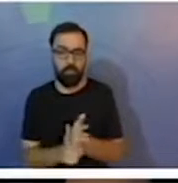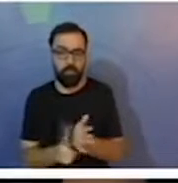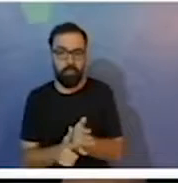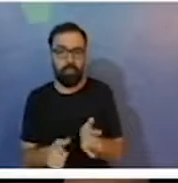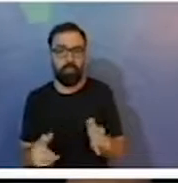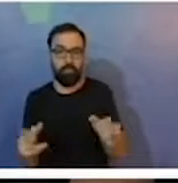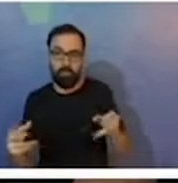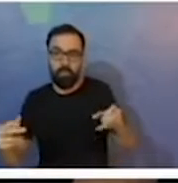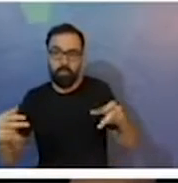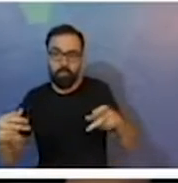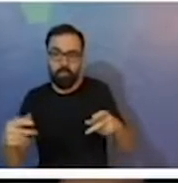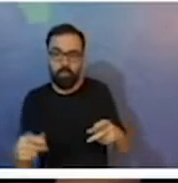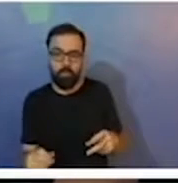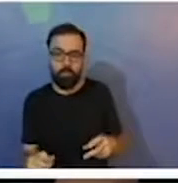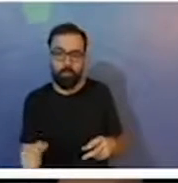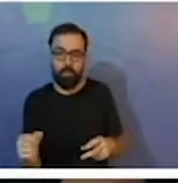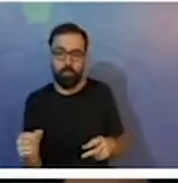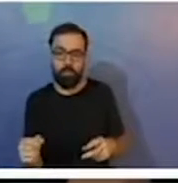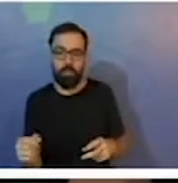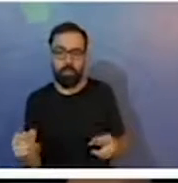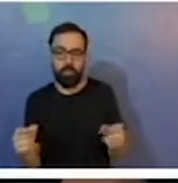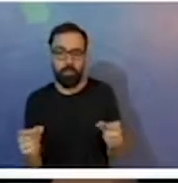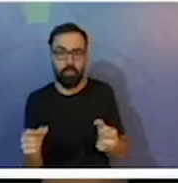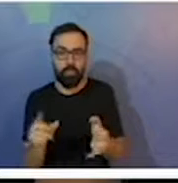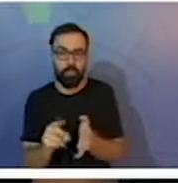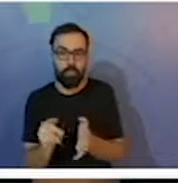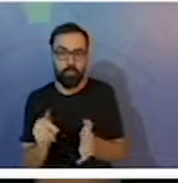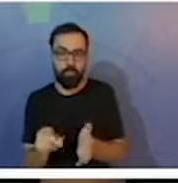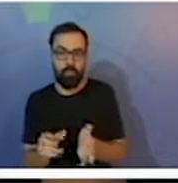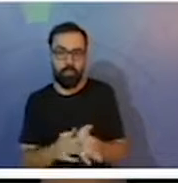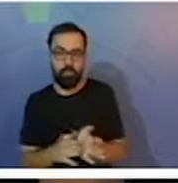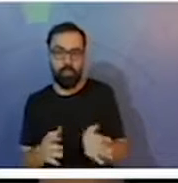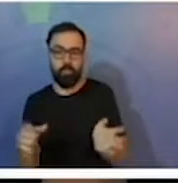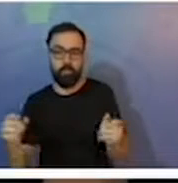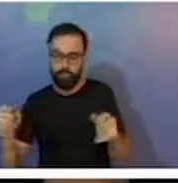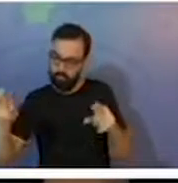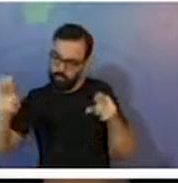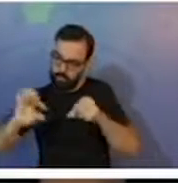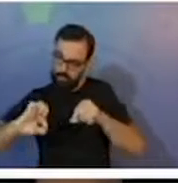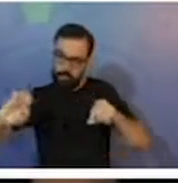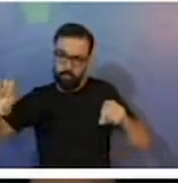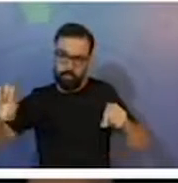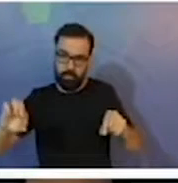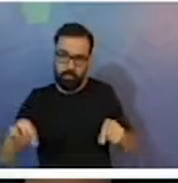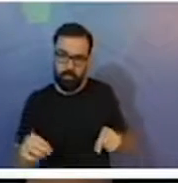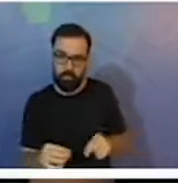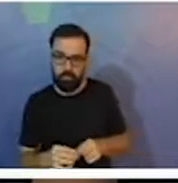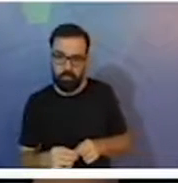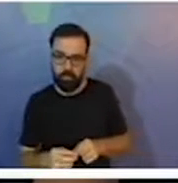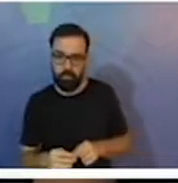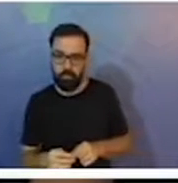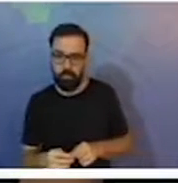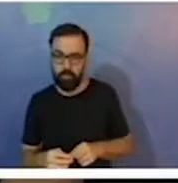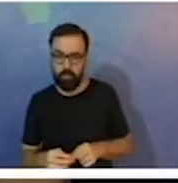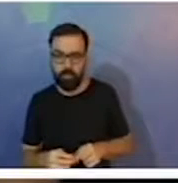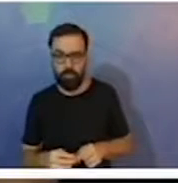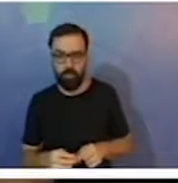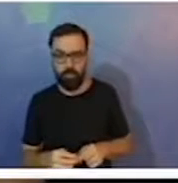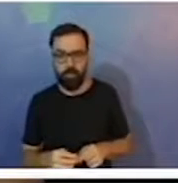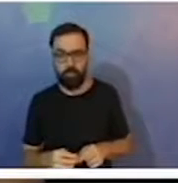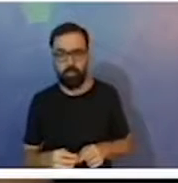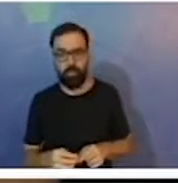papel Kraft e cole-os no arame quebre o outro ovo pegue os pedaços a casca